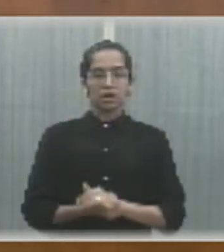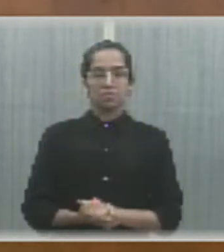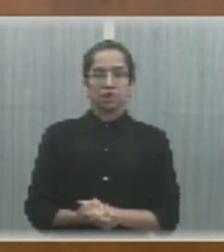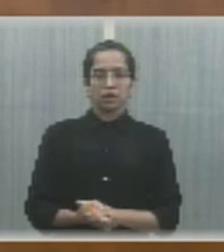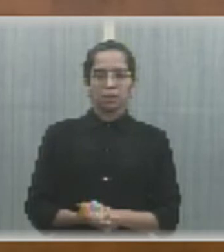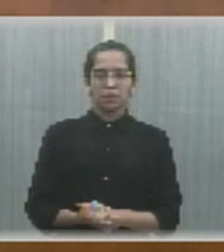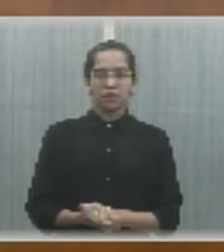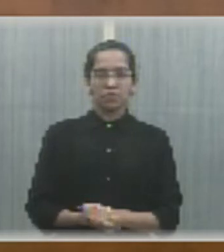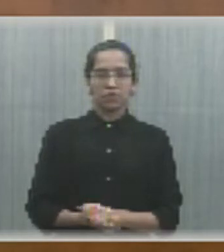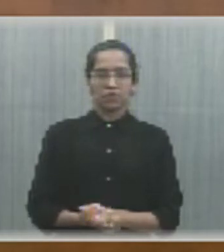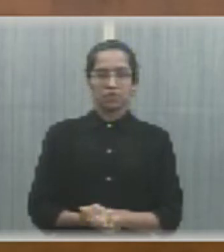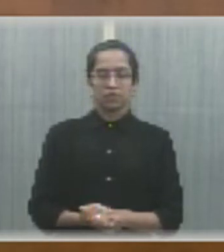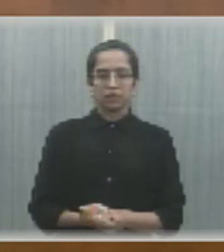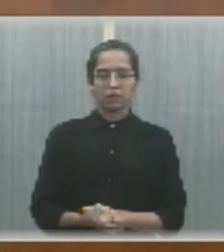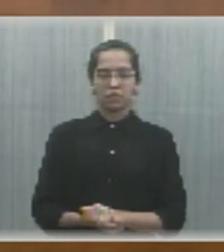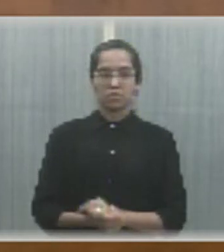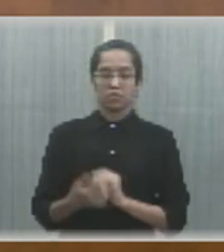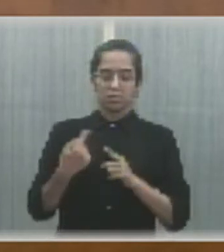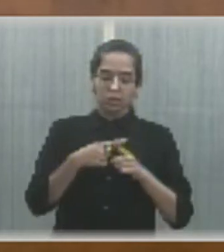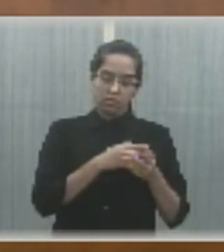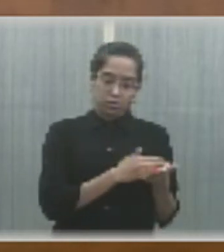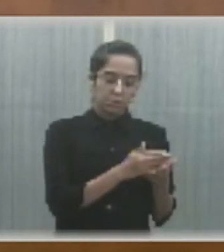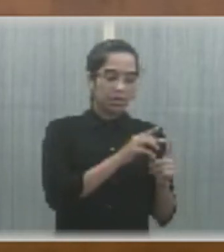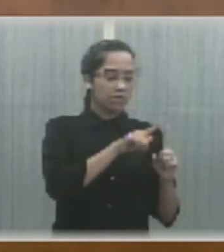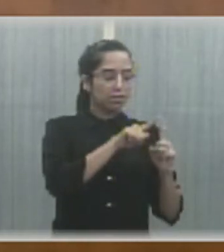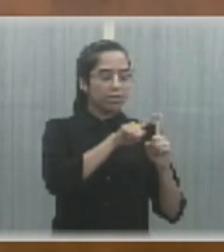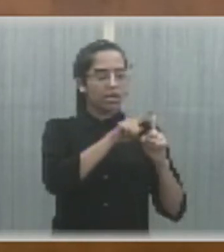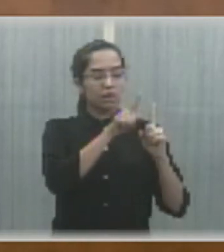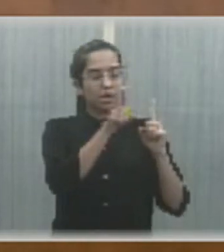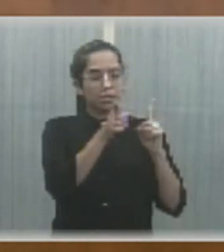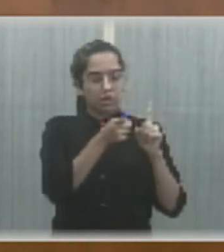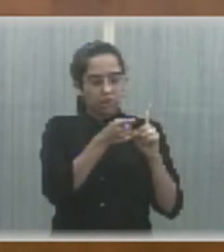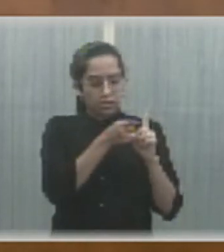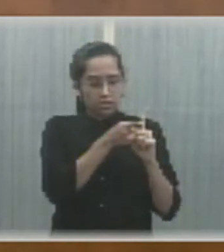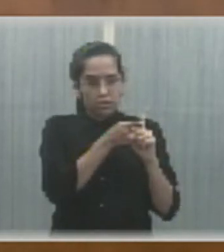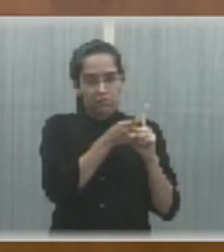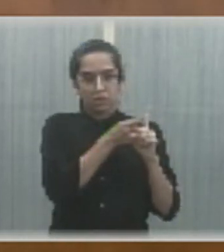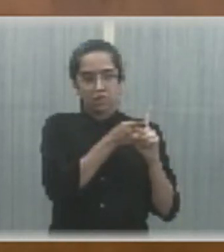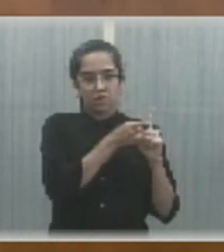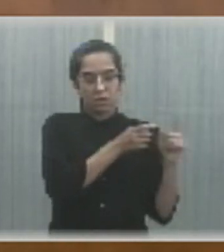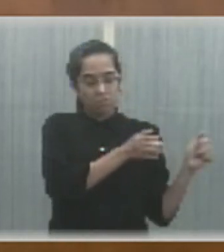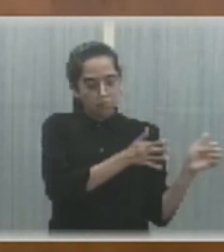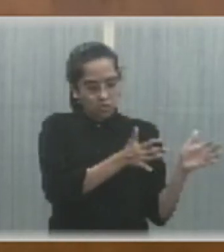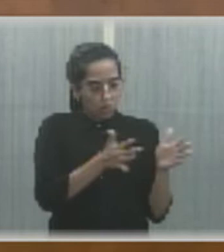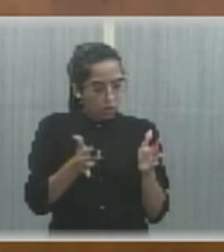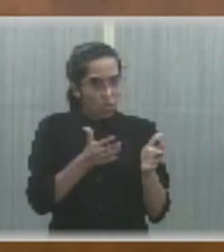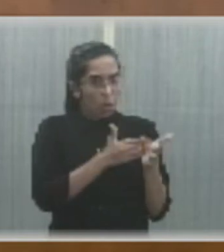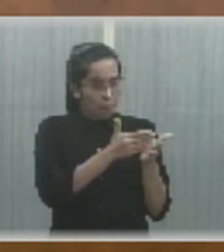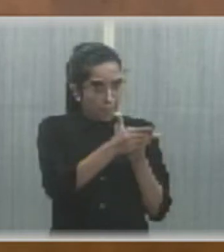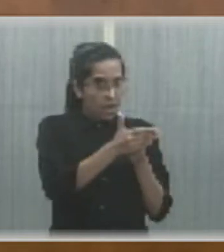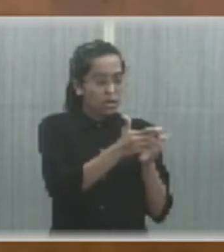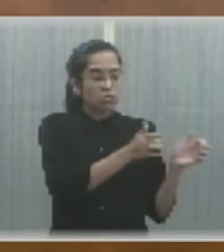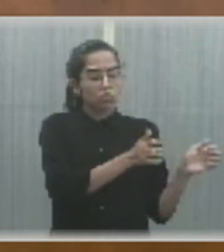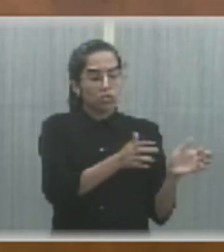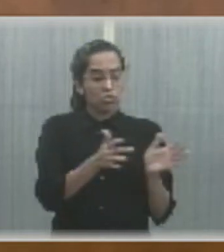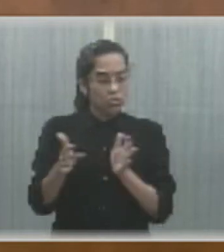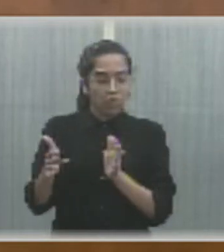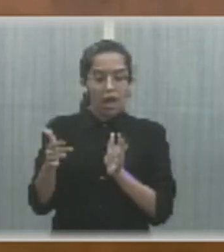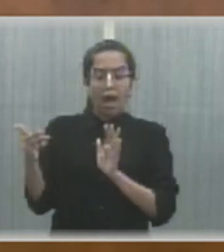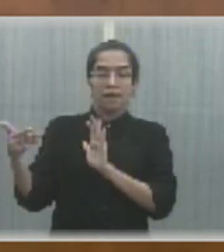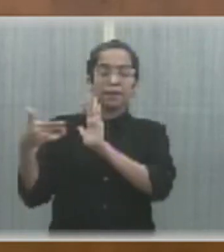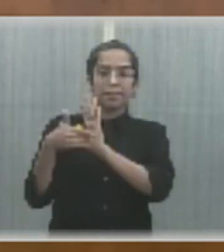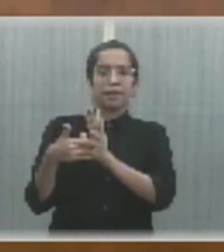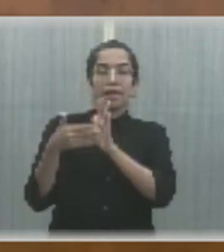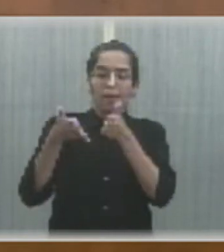início da gestação, ter um acompanhamento psicológico, até mesmo no momento